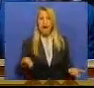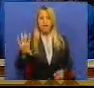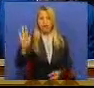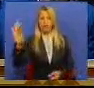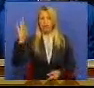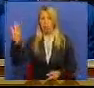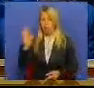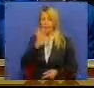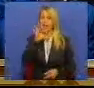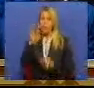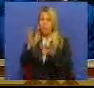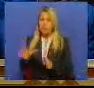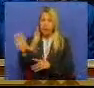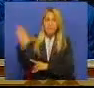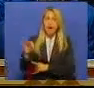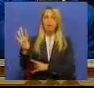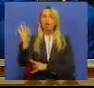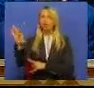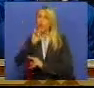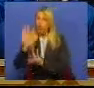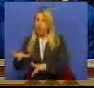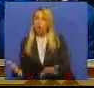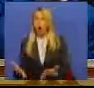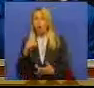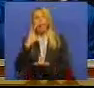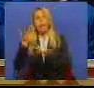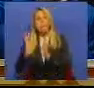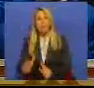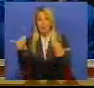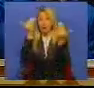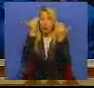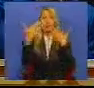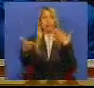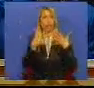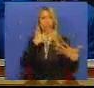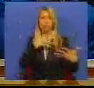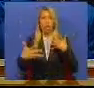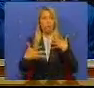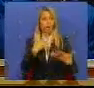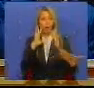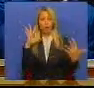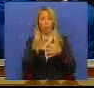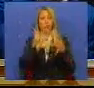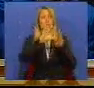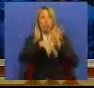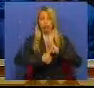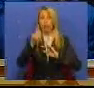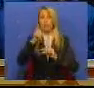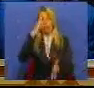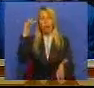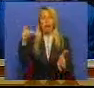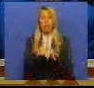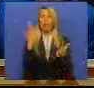para as famílias, o que implica informação transparente sobre os projetos e os resultados